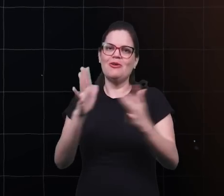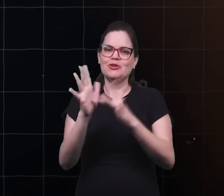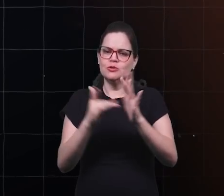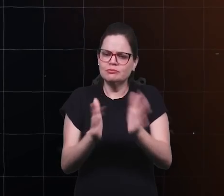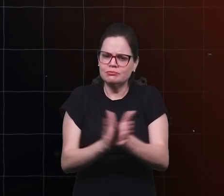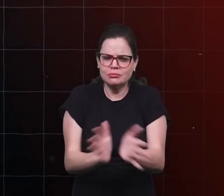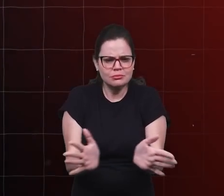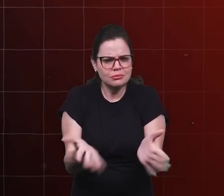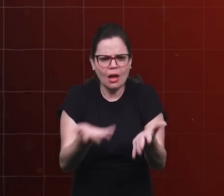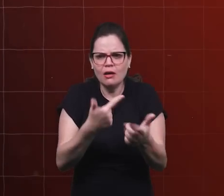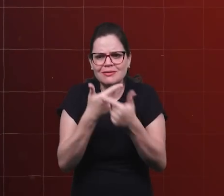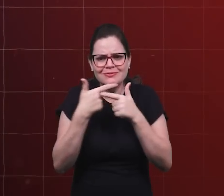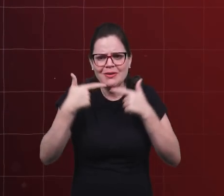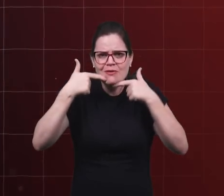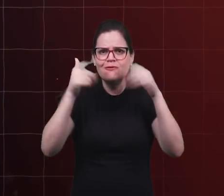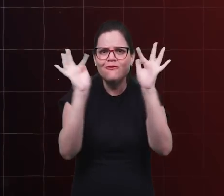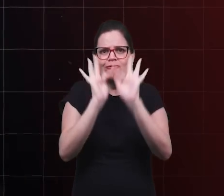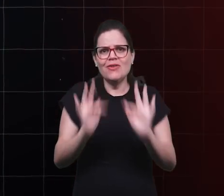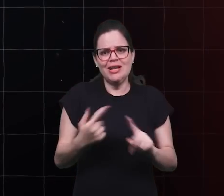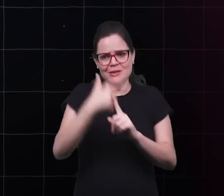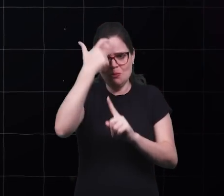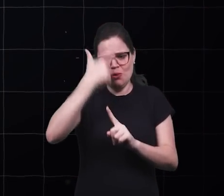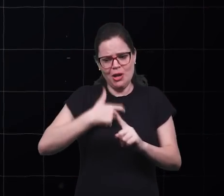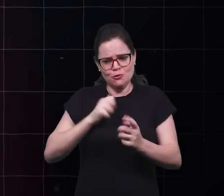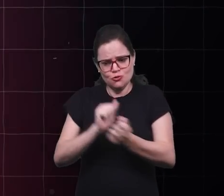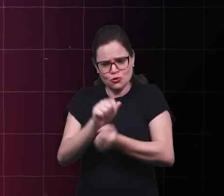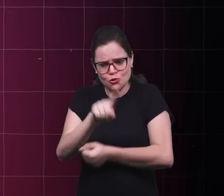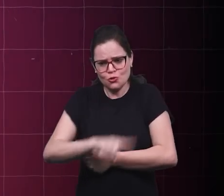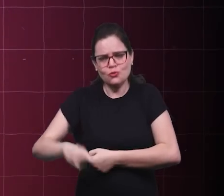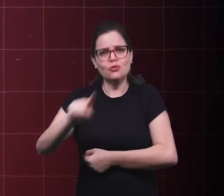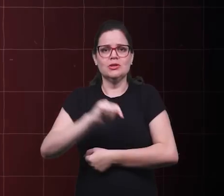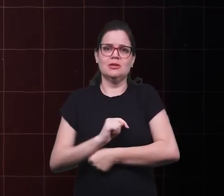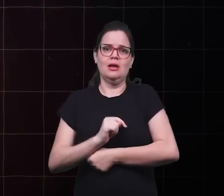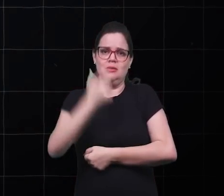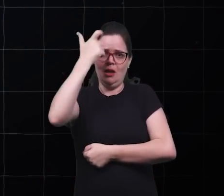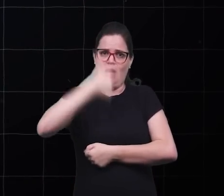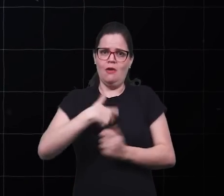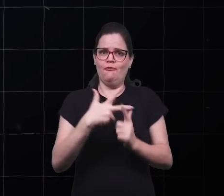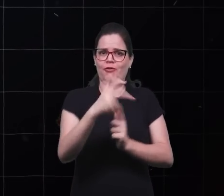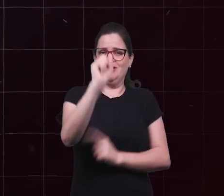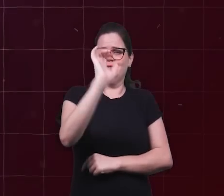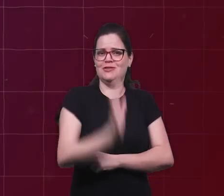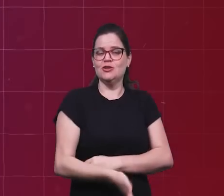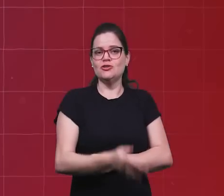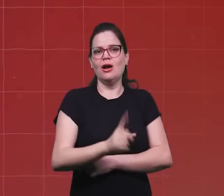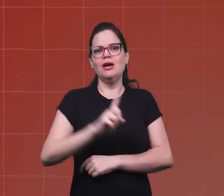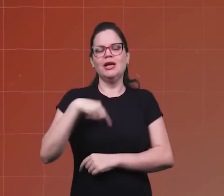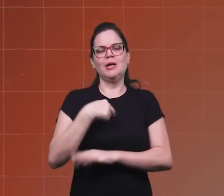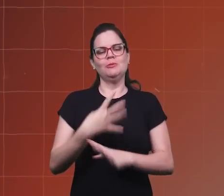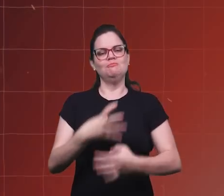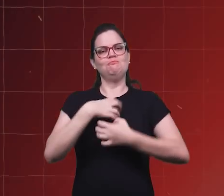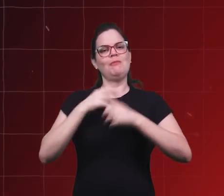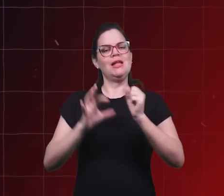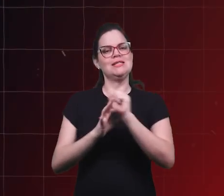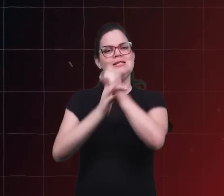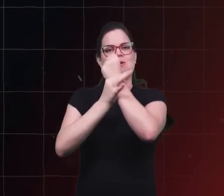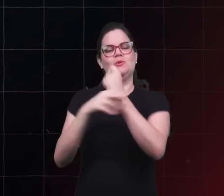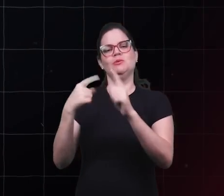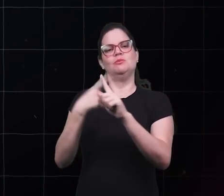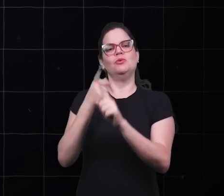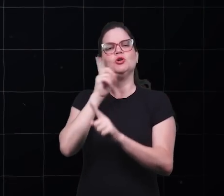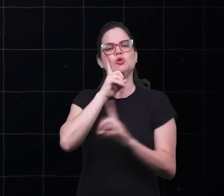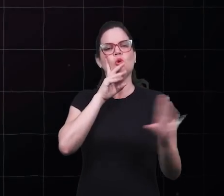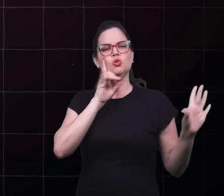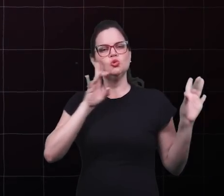nós é o que nos dá a segurança de sabermos que Em todos os momentos que precisarmos, Ele vai